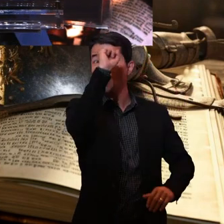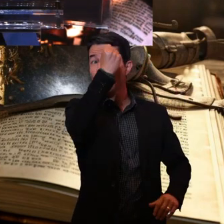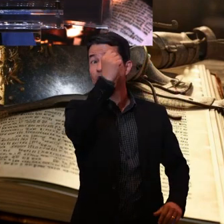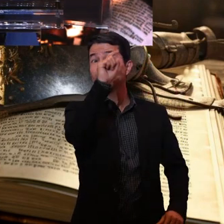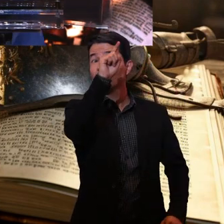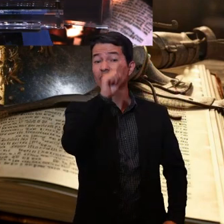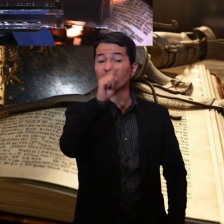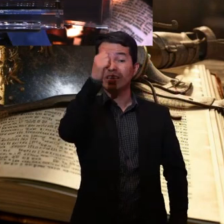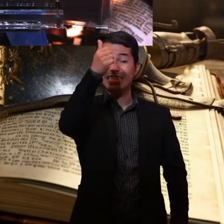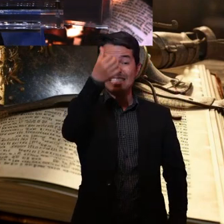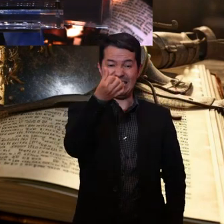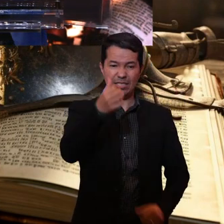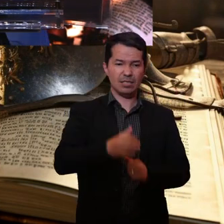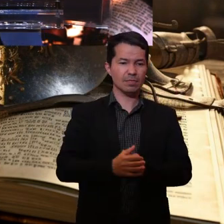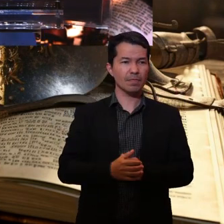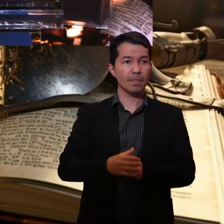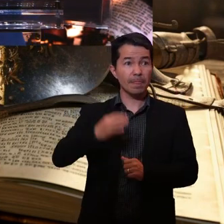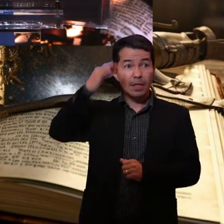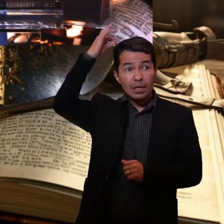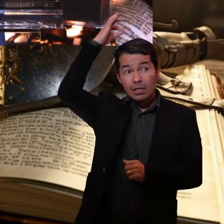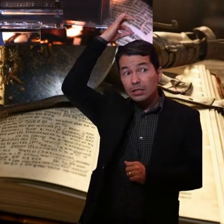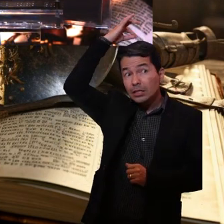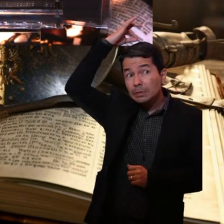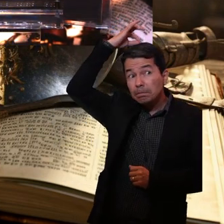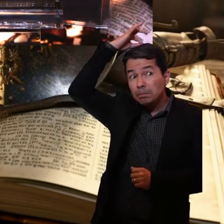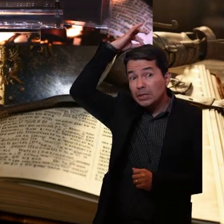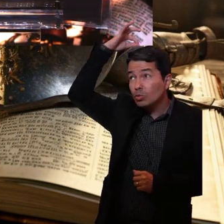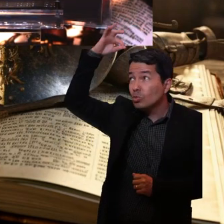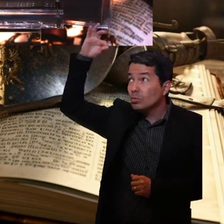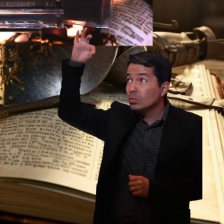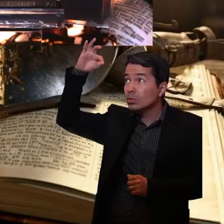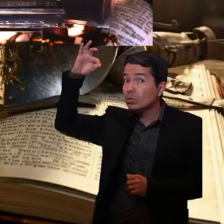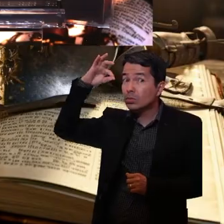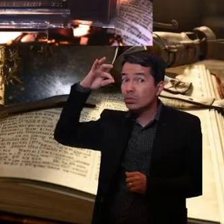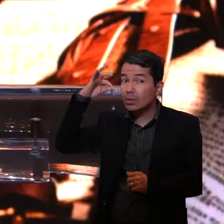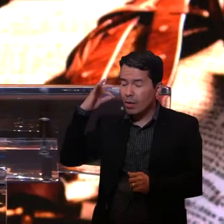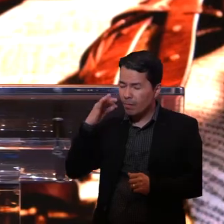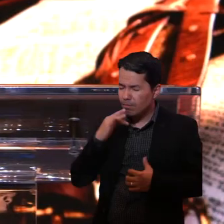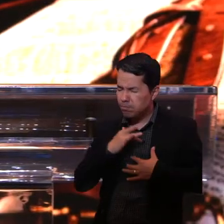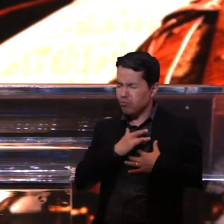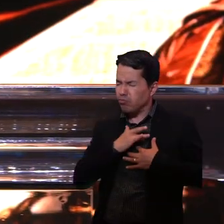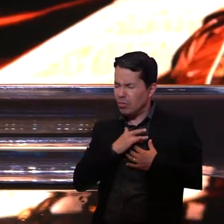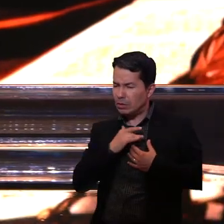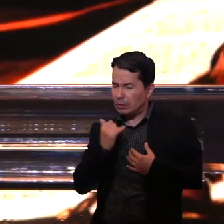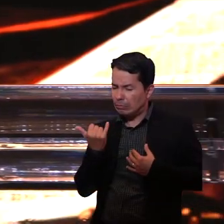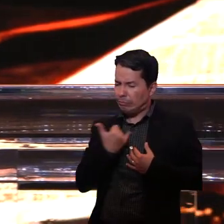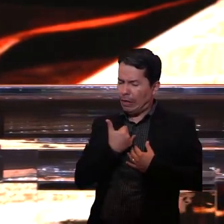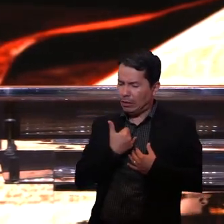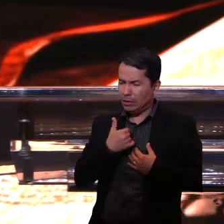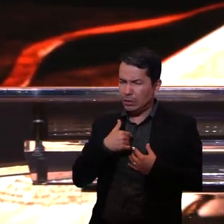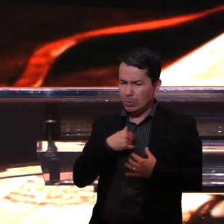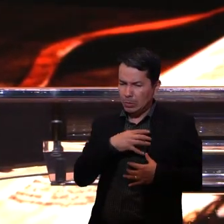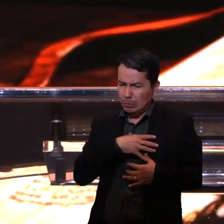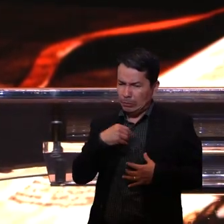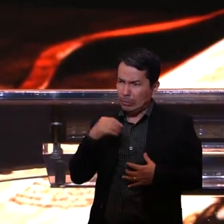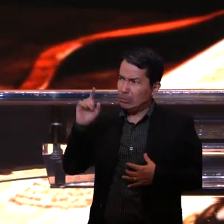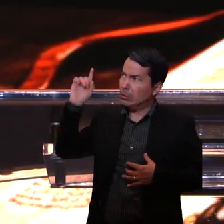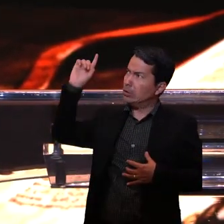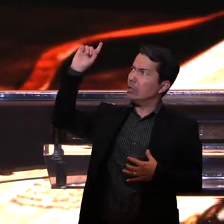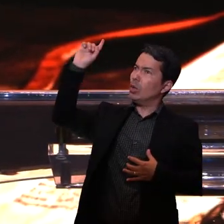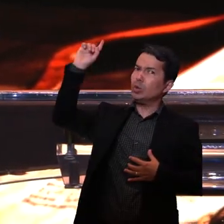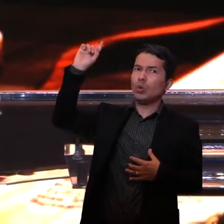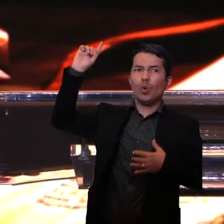em nosso espírito que somos filhos de Deus. Eu nunca me esqueço,